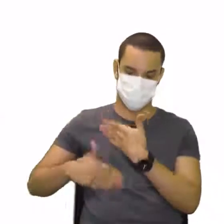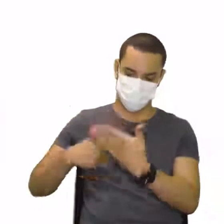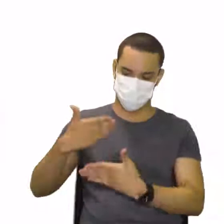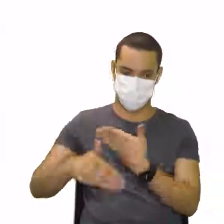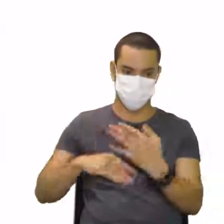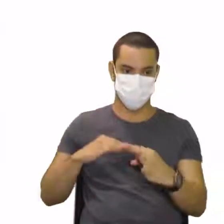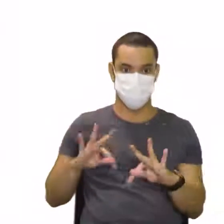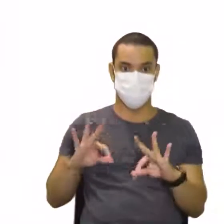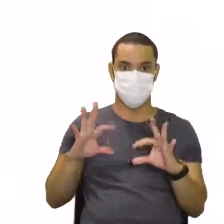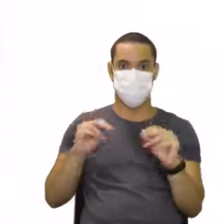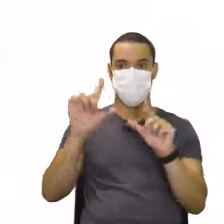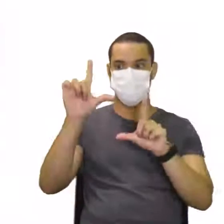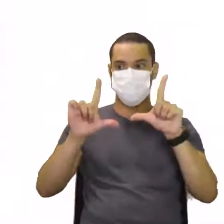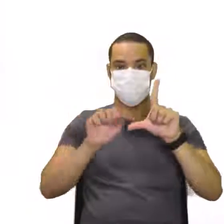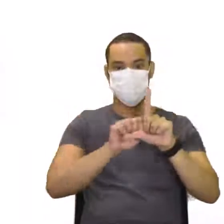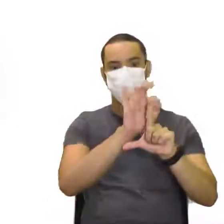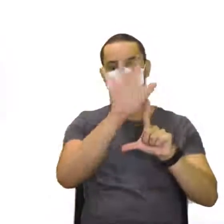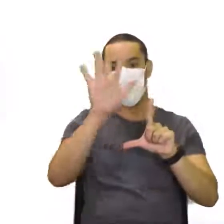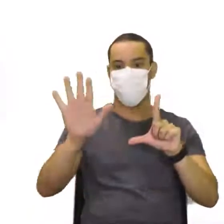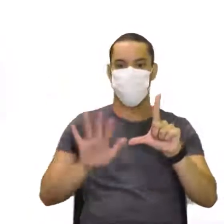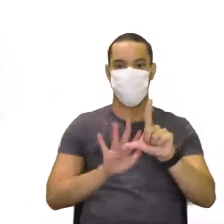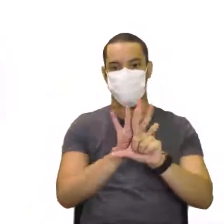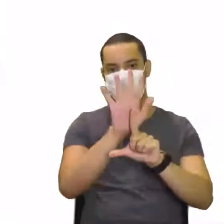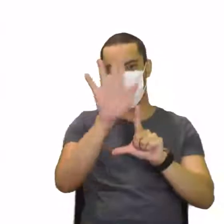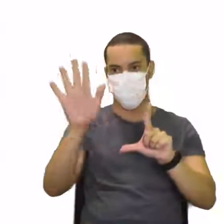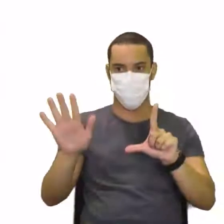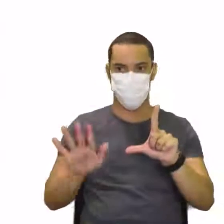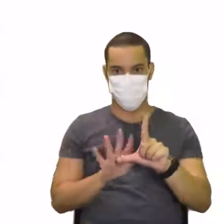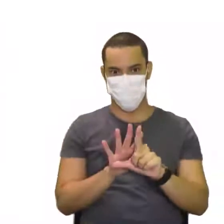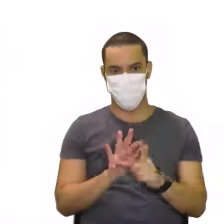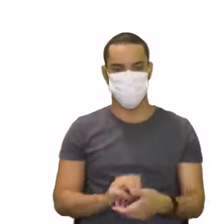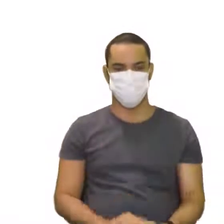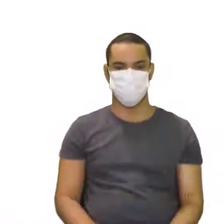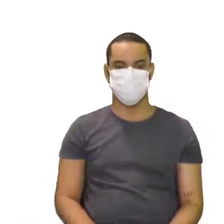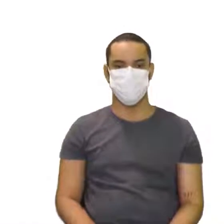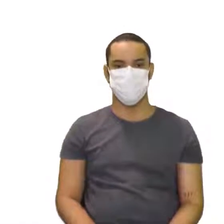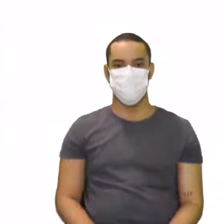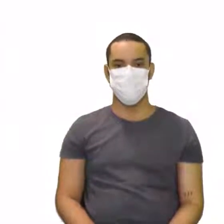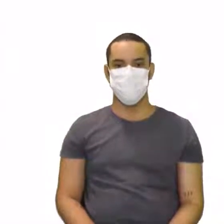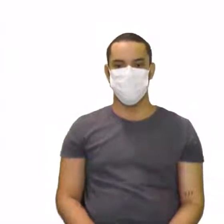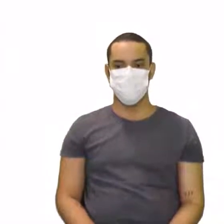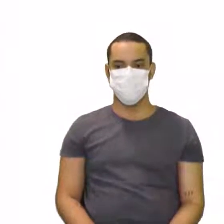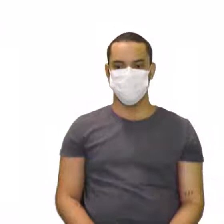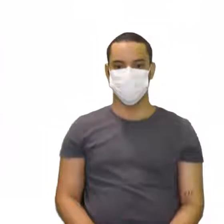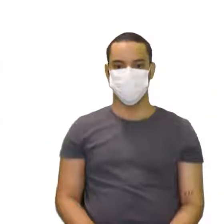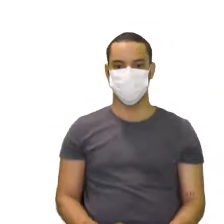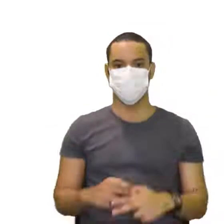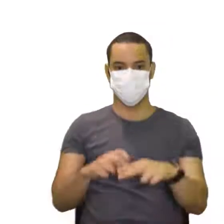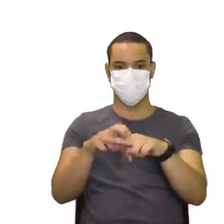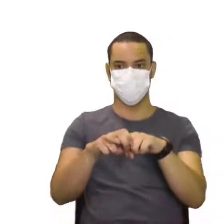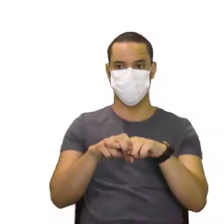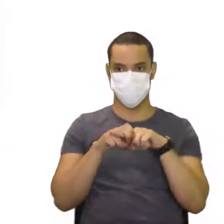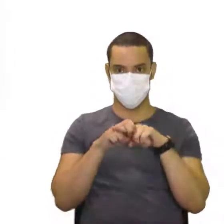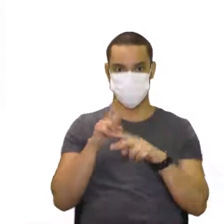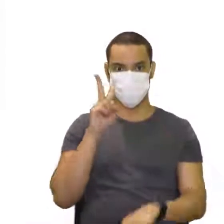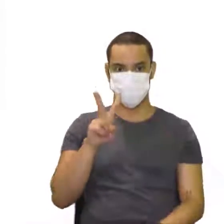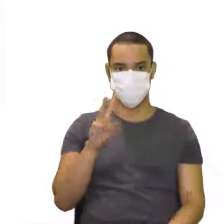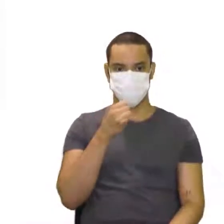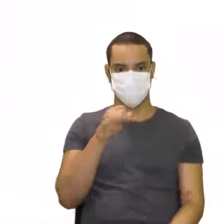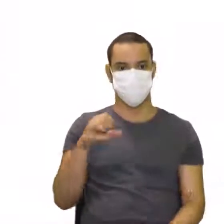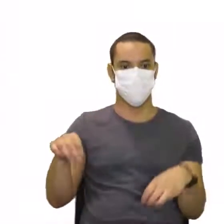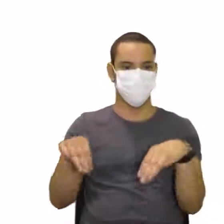da tela. Certo? Então aqui, ó, nós vimos aí a questão do eletromagnetismo totalmente envolvido